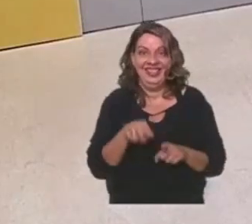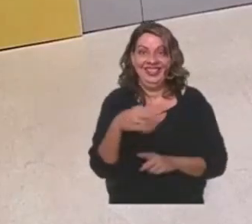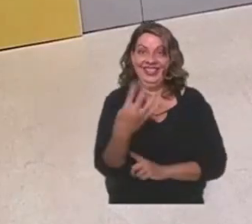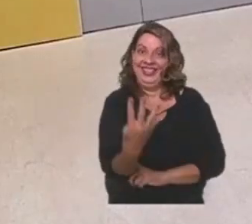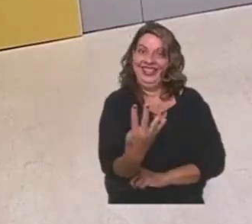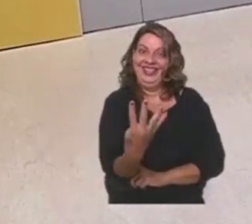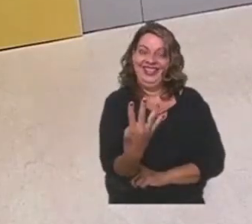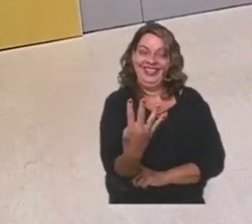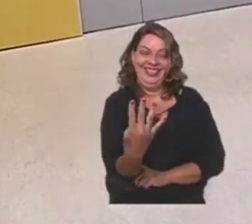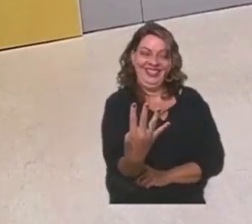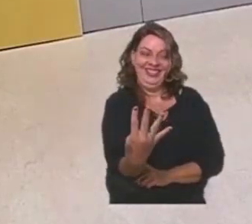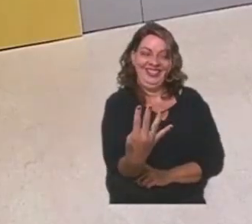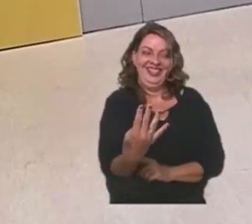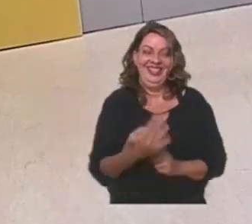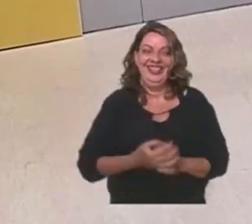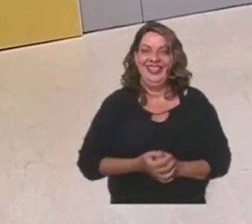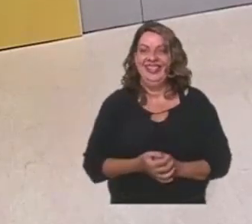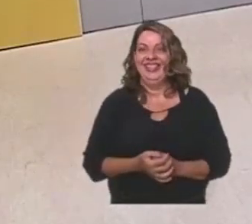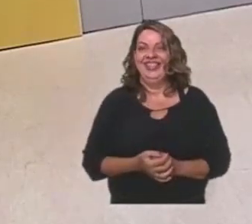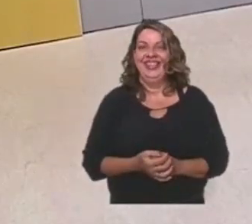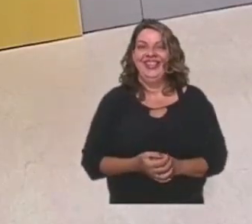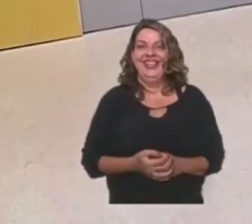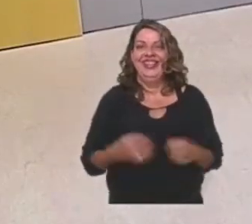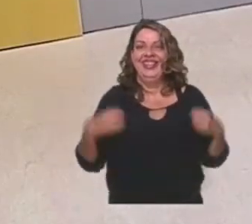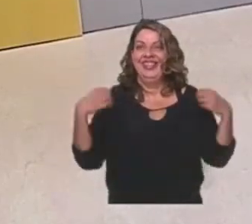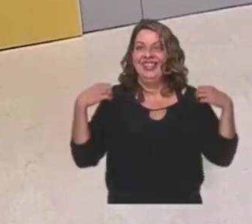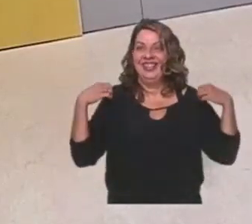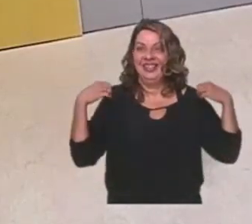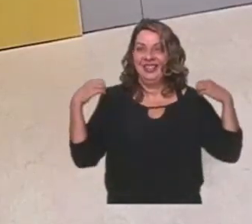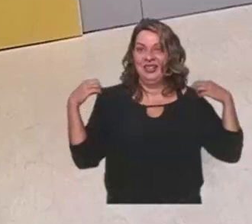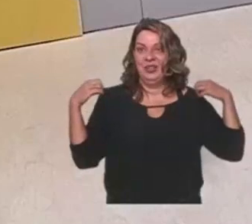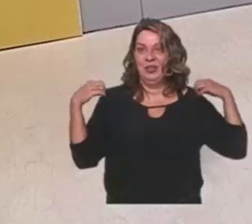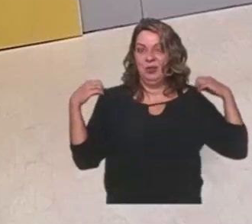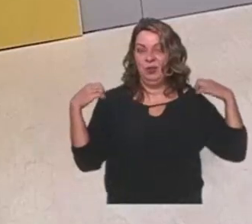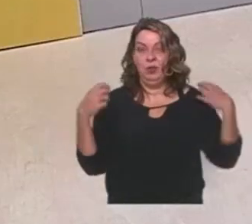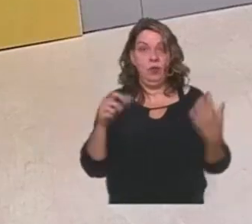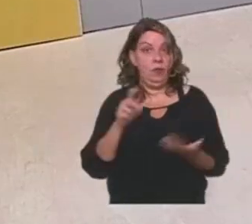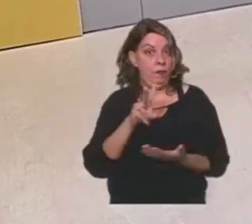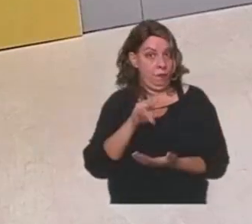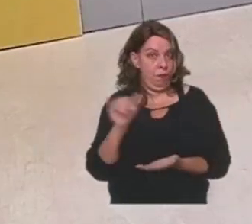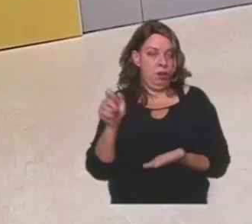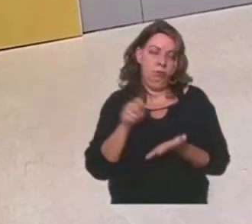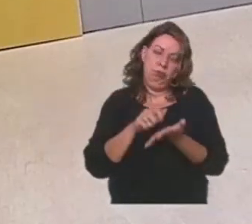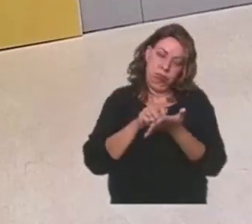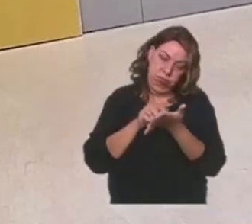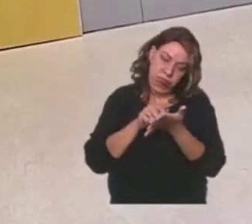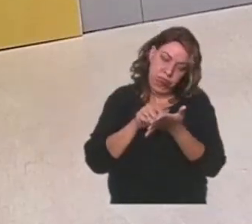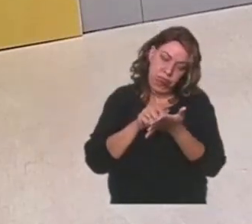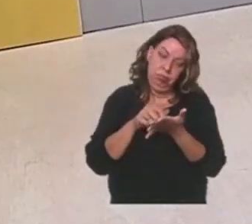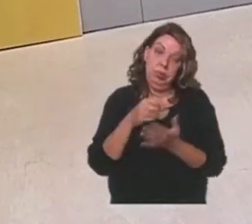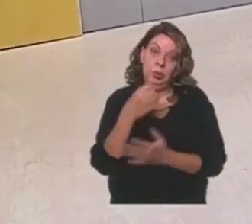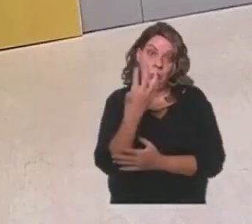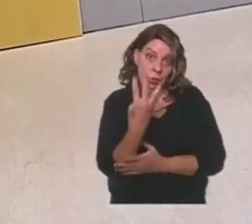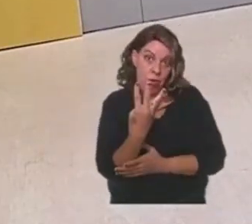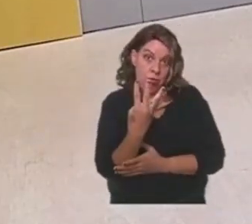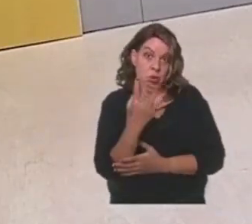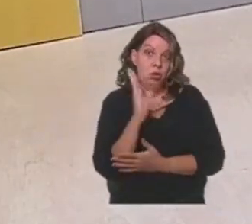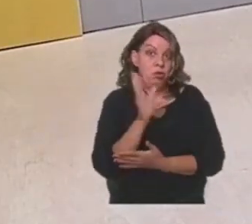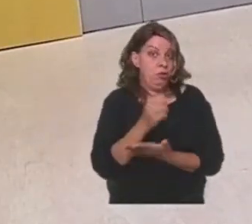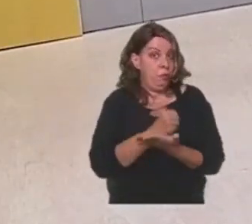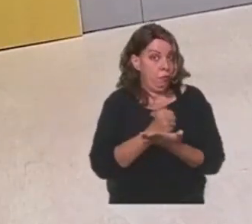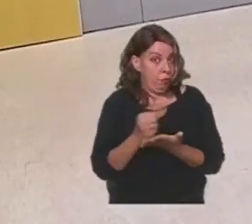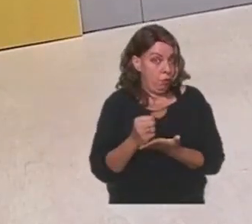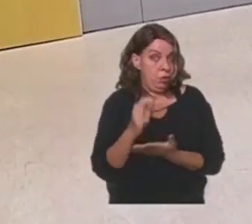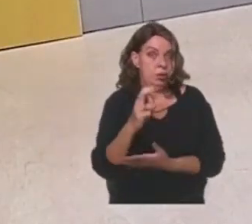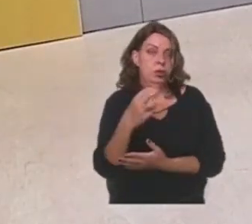número 4 agora. Número 4, vai marcando. Número 4, já foi.